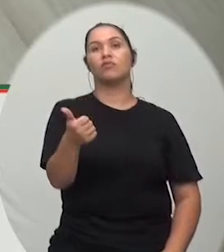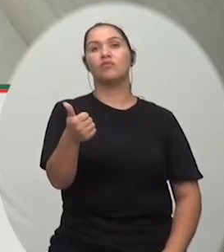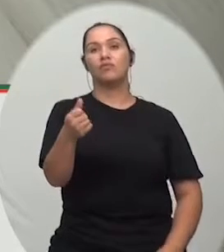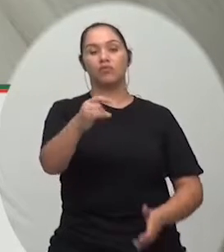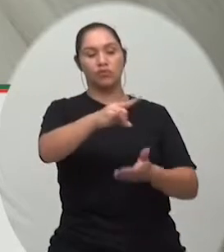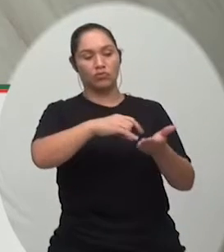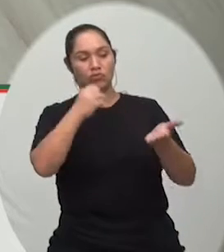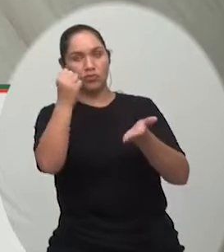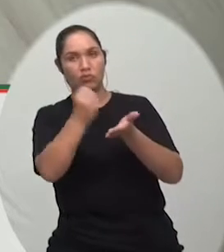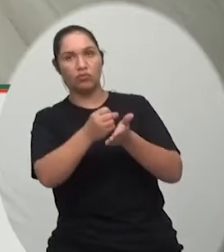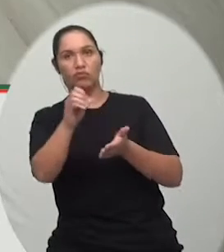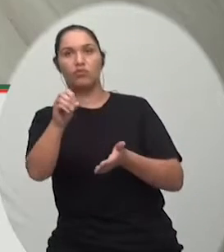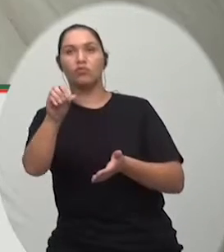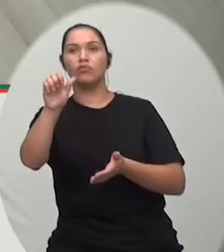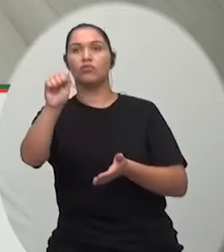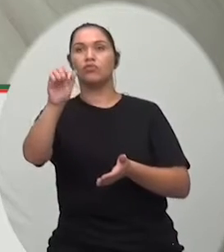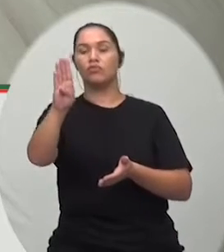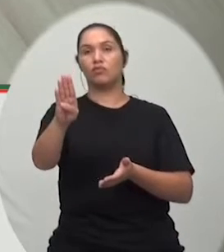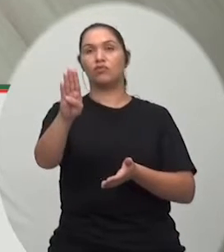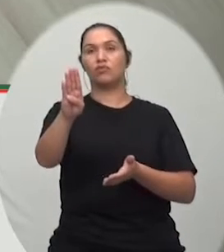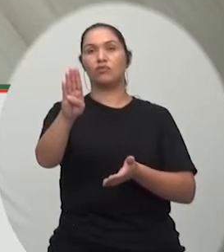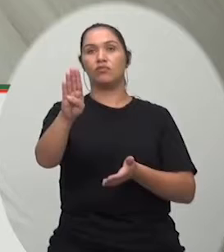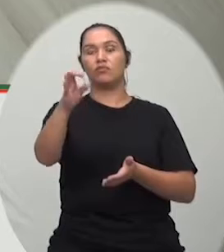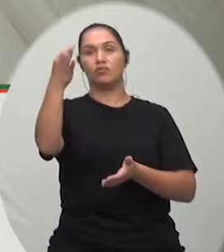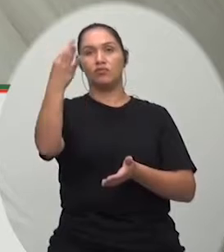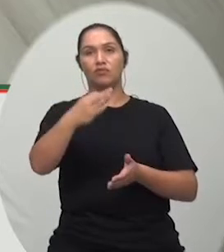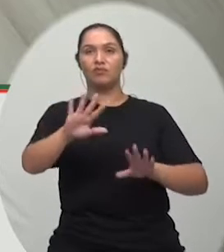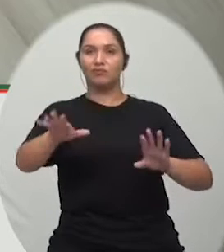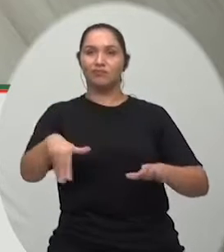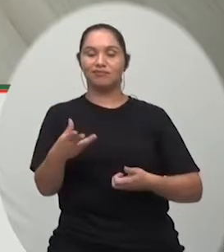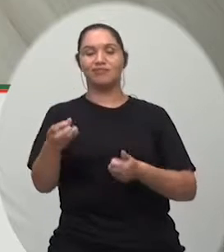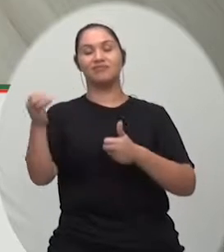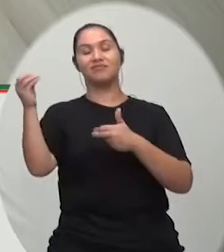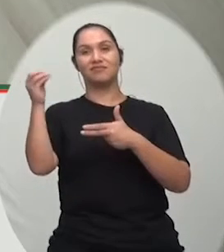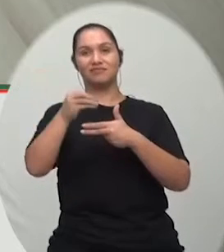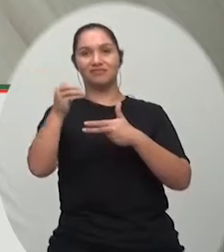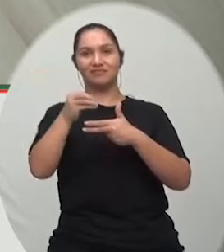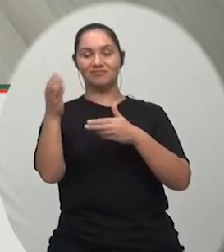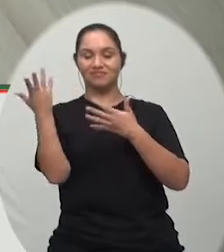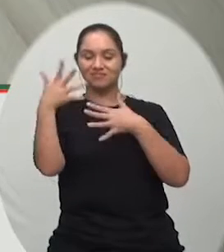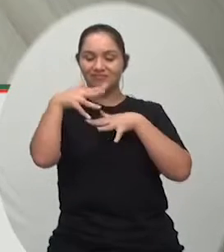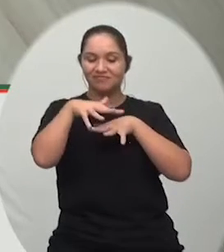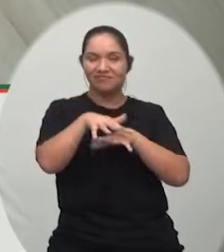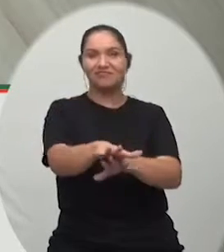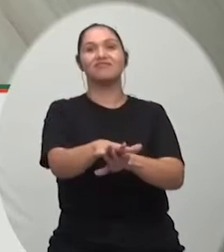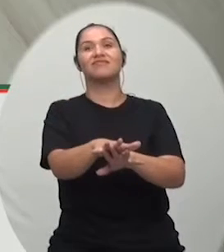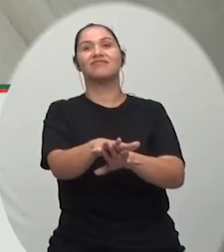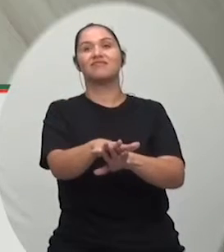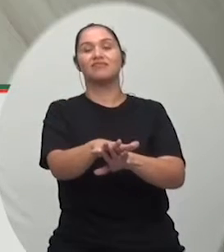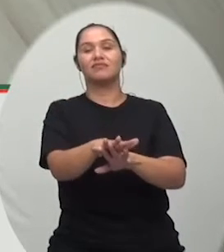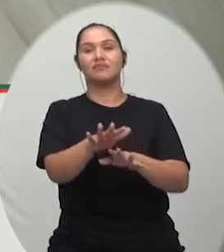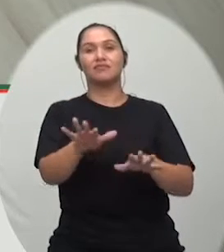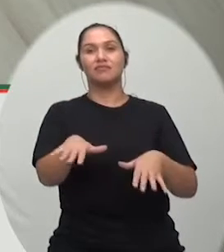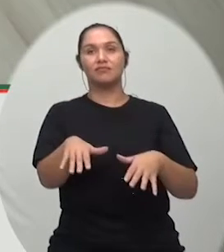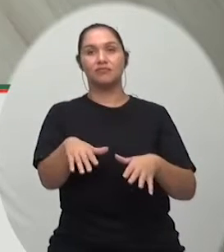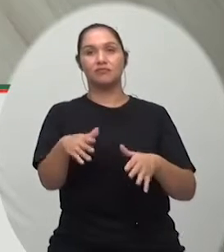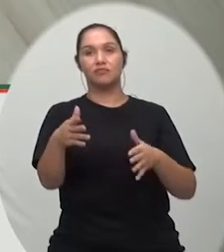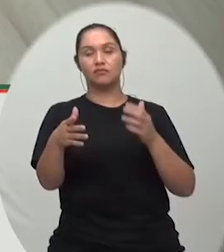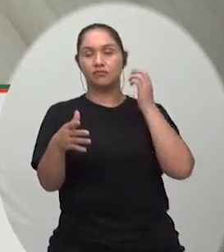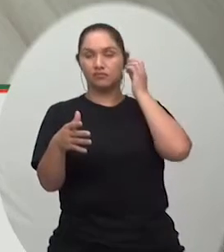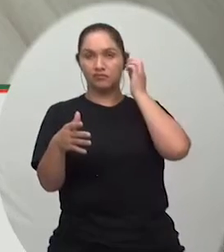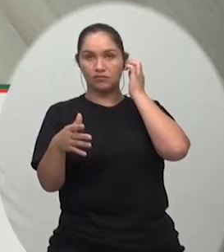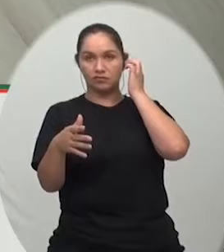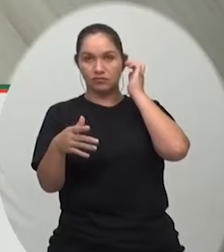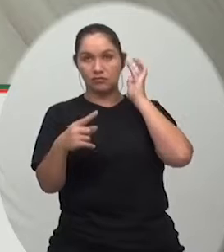OAB Recomenda, incluindo-se a nossa Universidade do Extremo Sul Catarinense, Unesc. Ante o exposto,